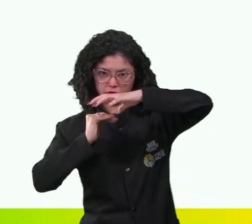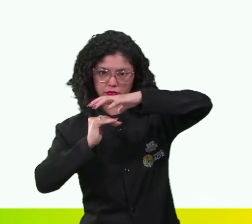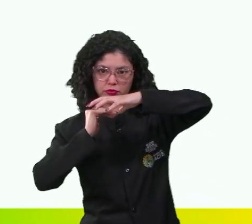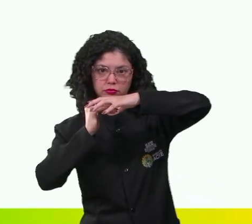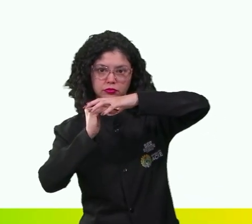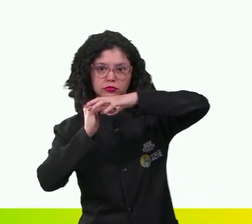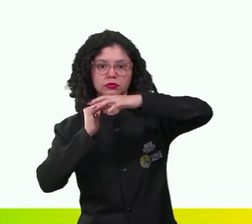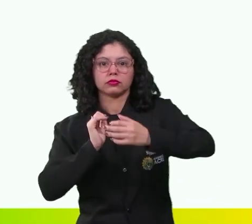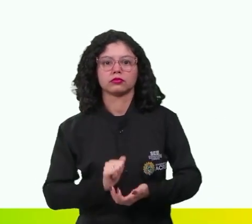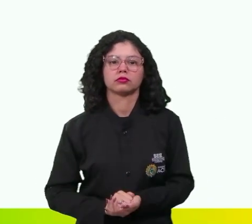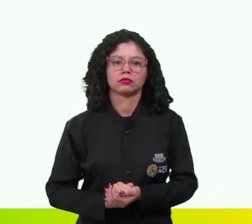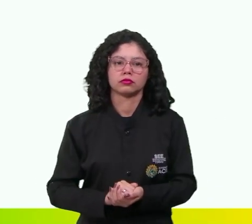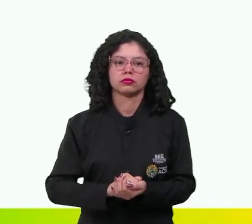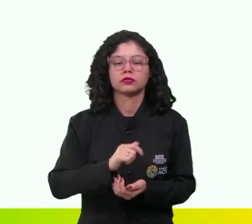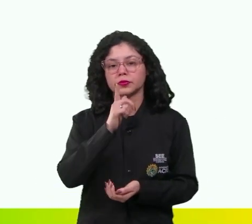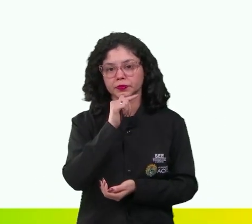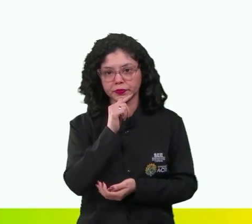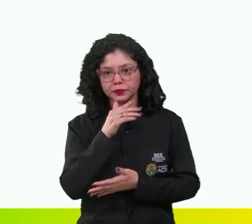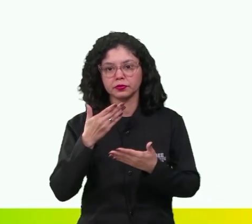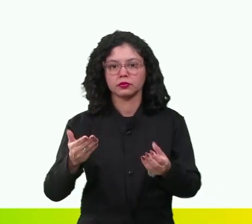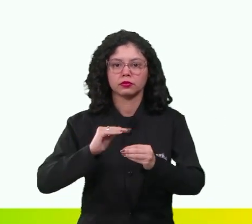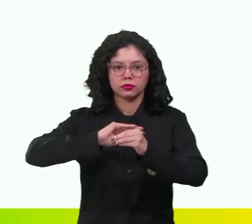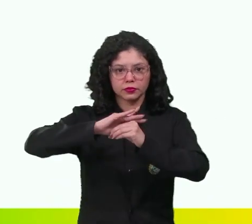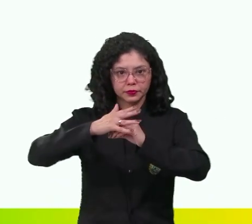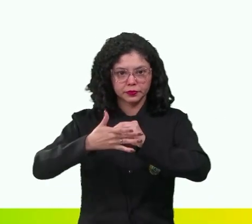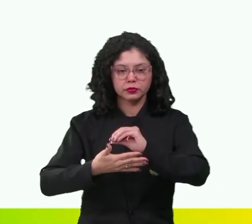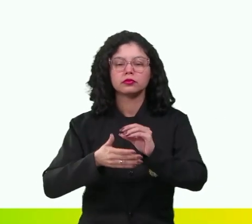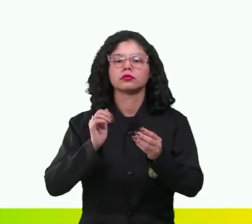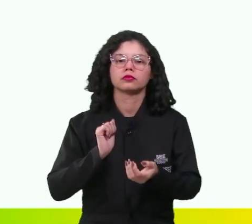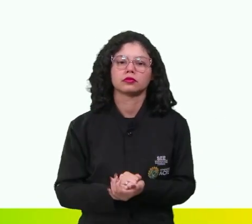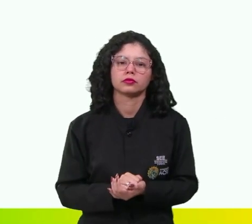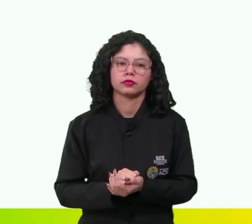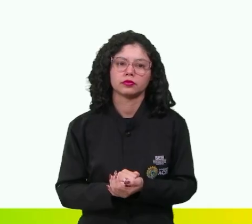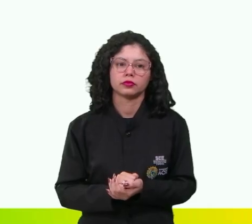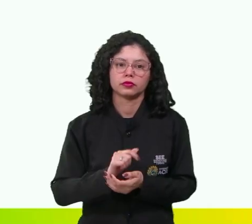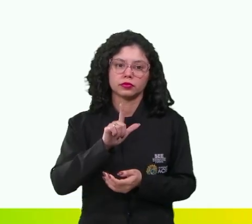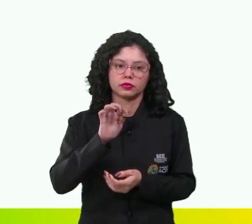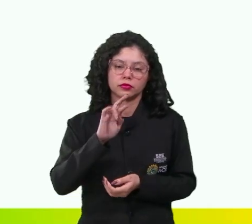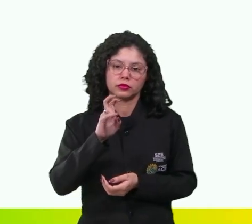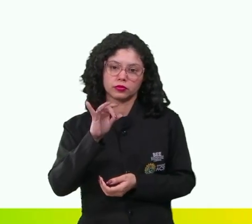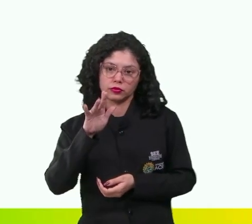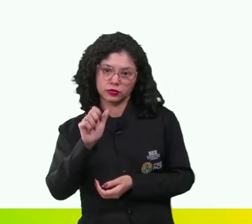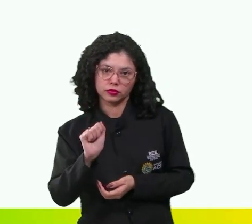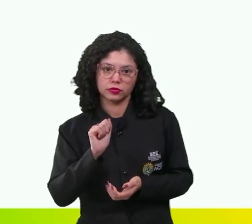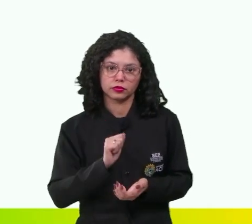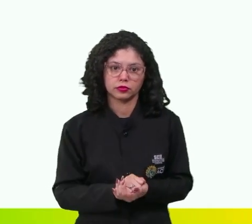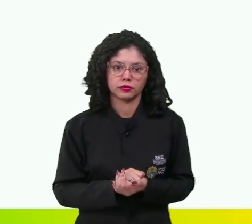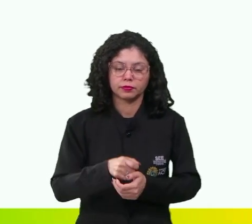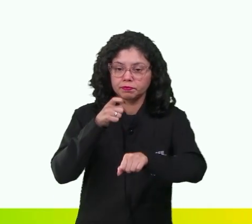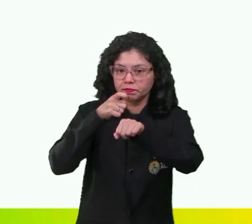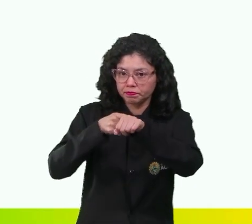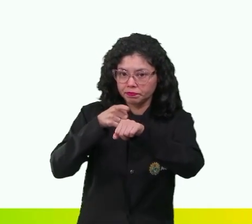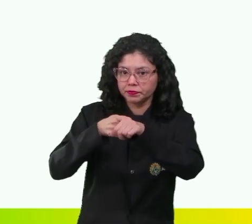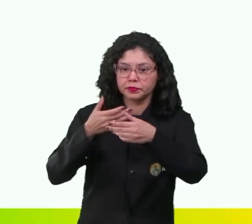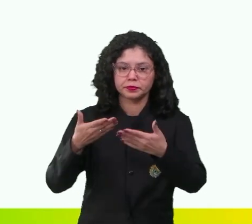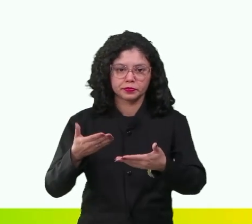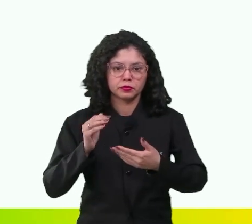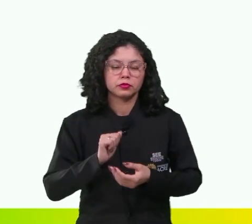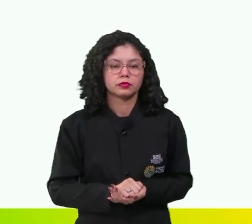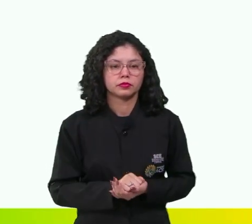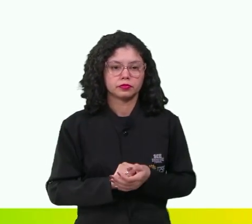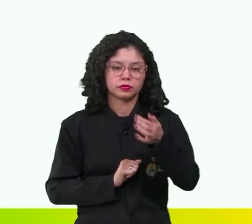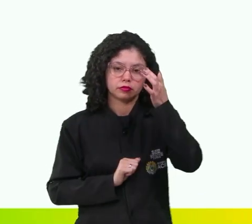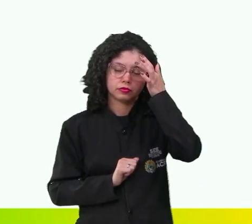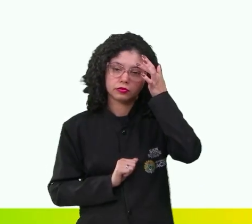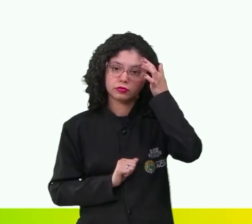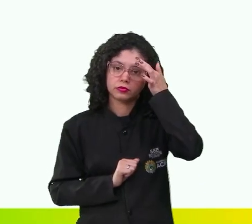que a hidrosfera, de onde vem a água, a atmosfera, de onde vem o ar, e a litosfera, de onde vem as pedras, né? De onde vem a